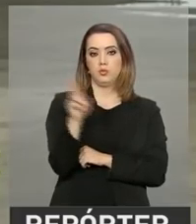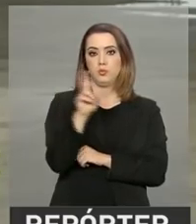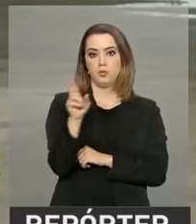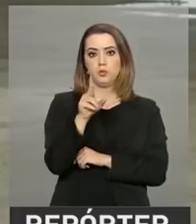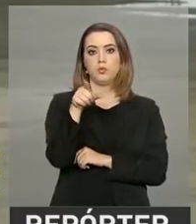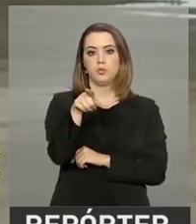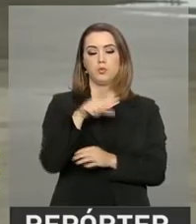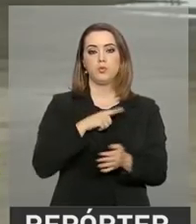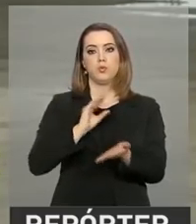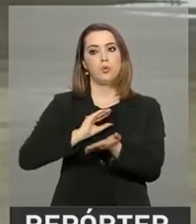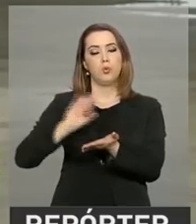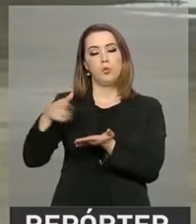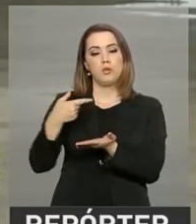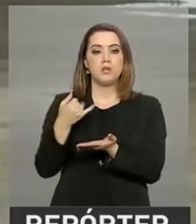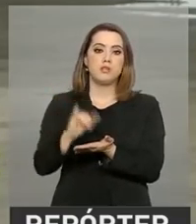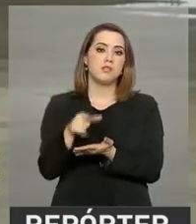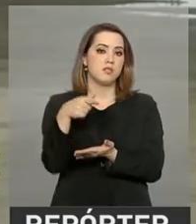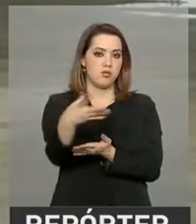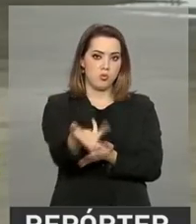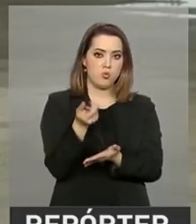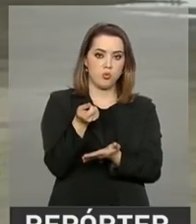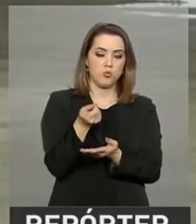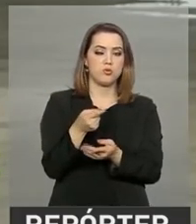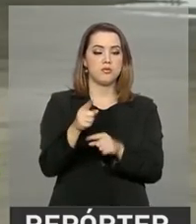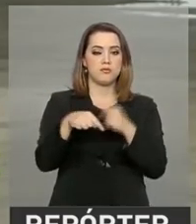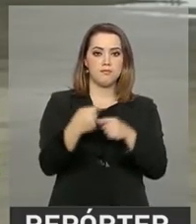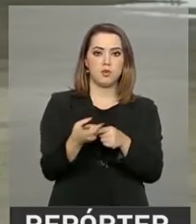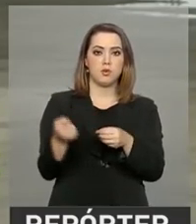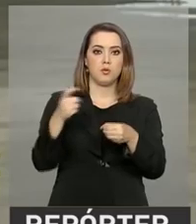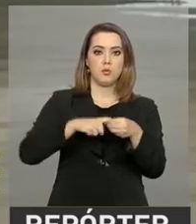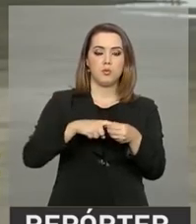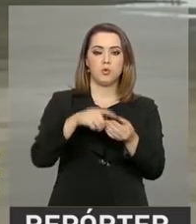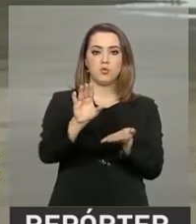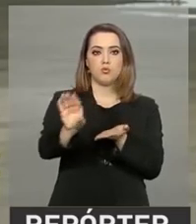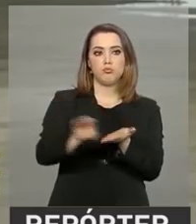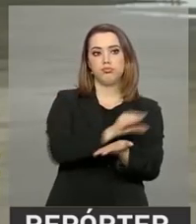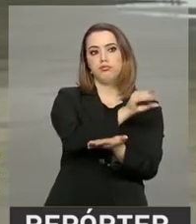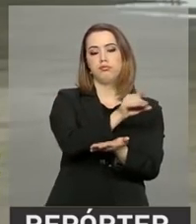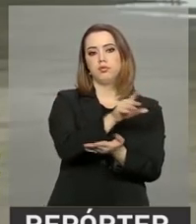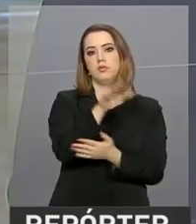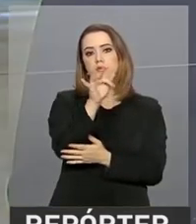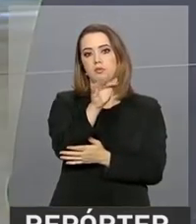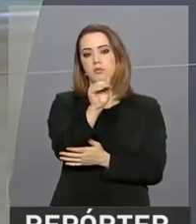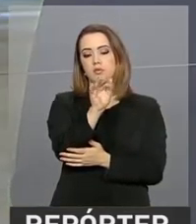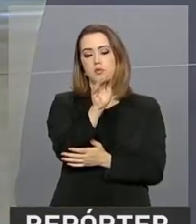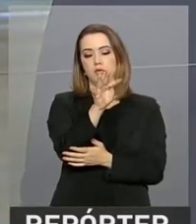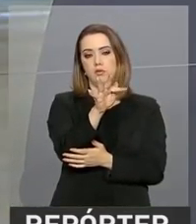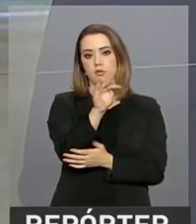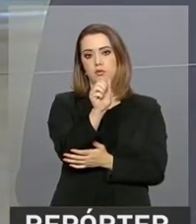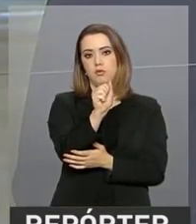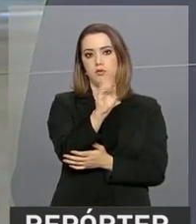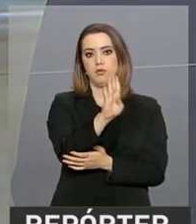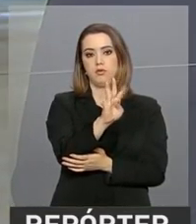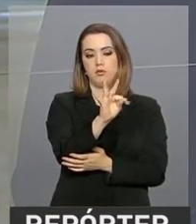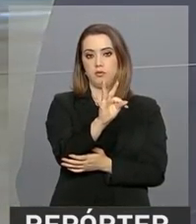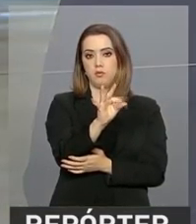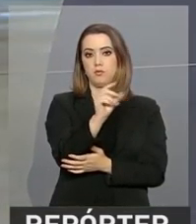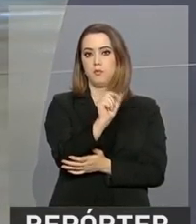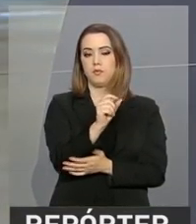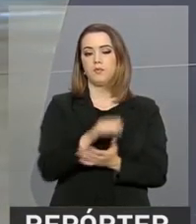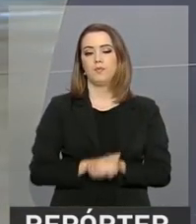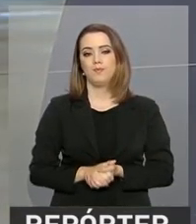que estarem voltam para o caixa do Fundo de Amparo ao trabalhador o fat Paulo eh o presidente